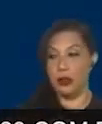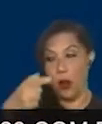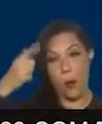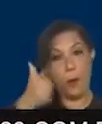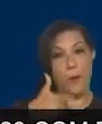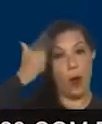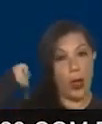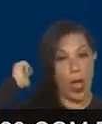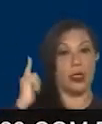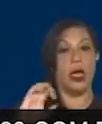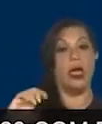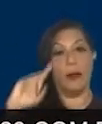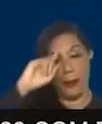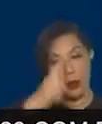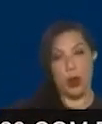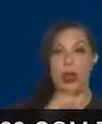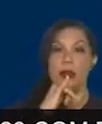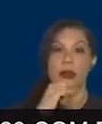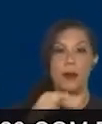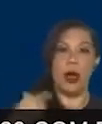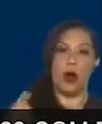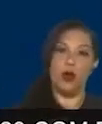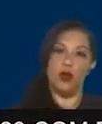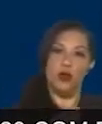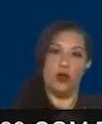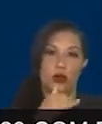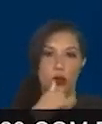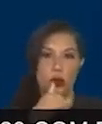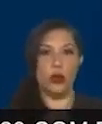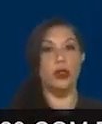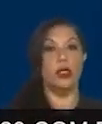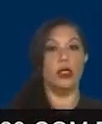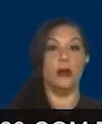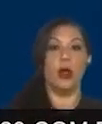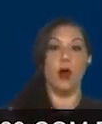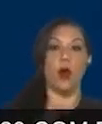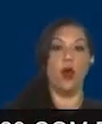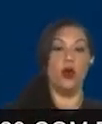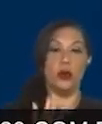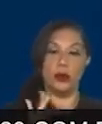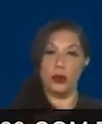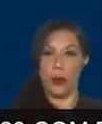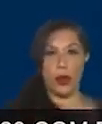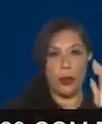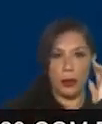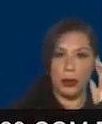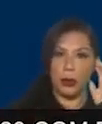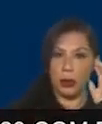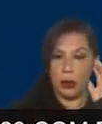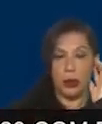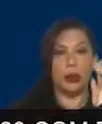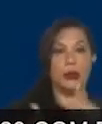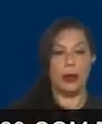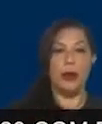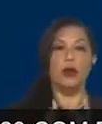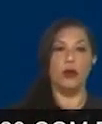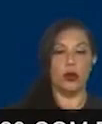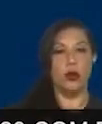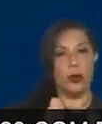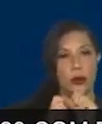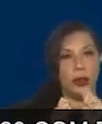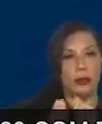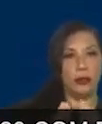medidas cautelares, como o uso de tornozeleira eletrônica e o uso de redes sociais. Também continuou a dar